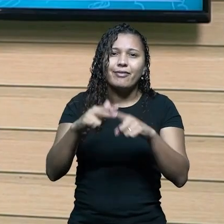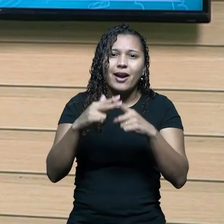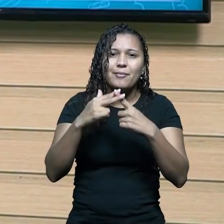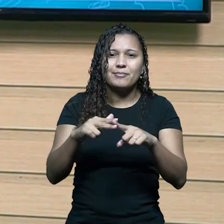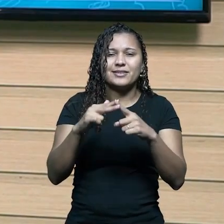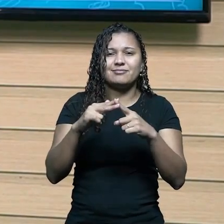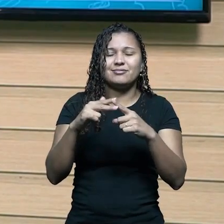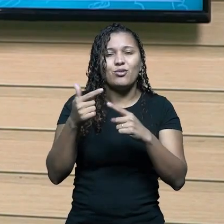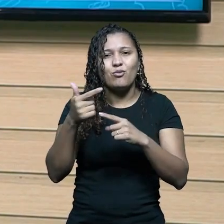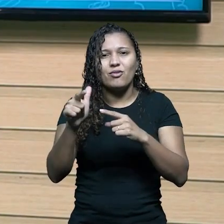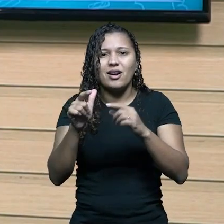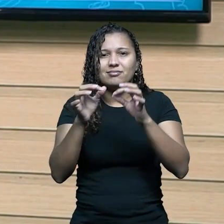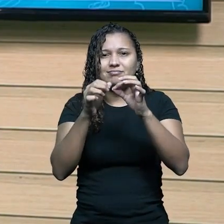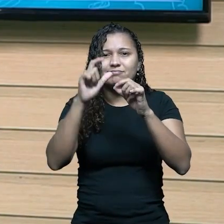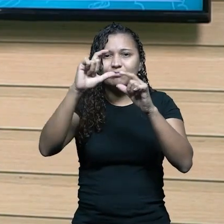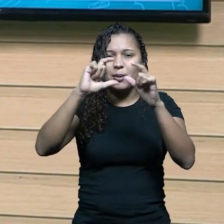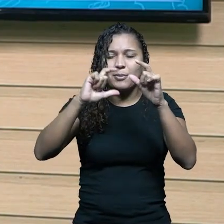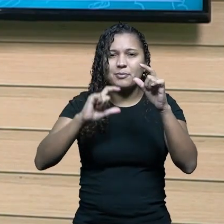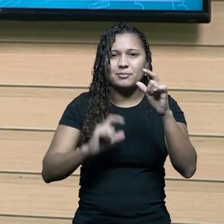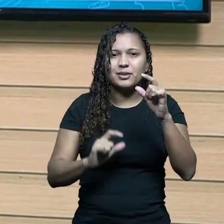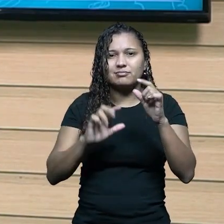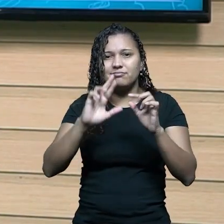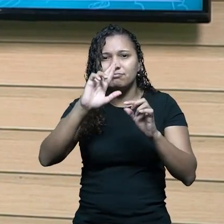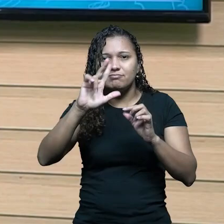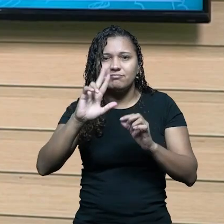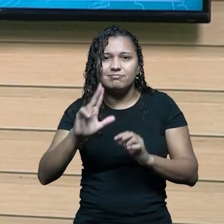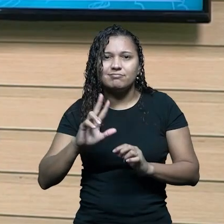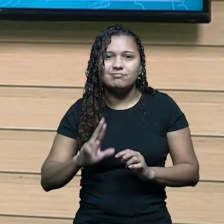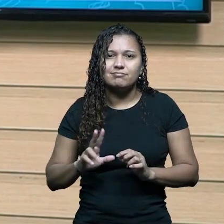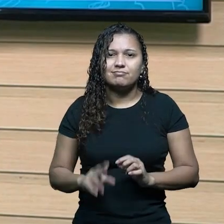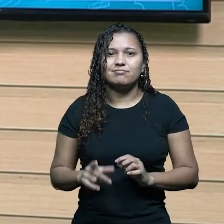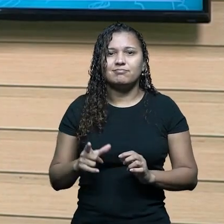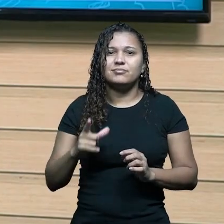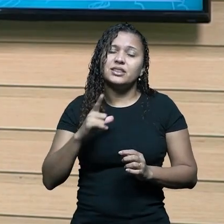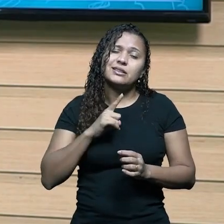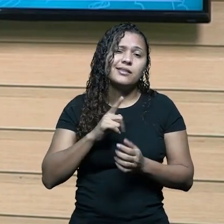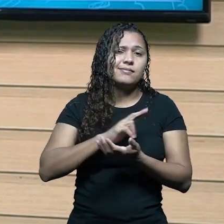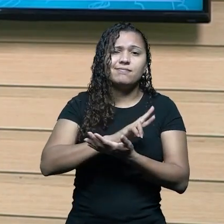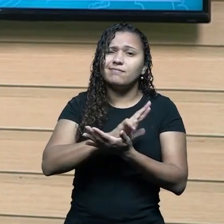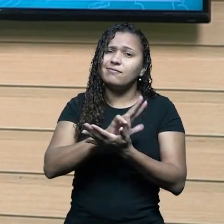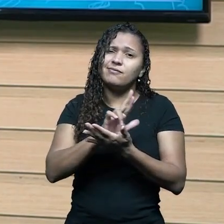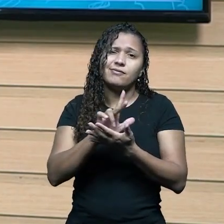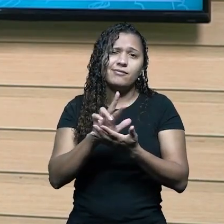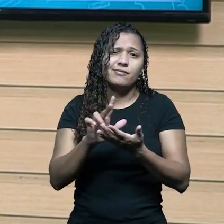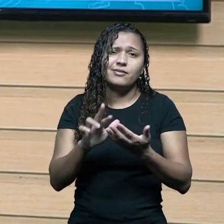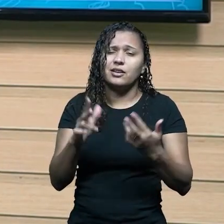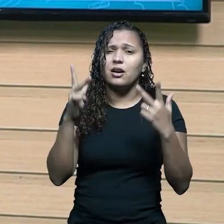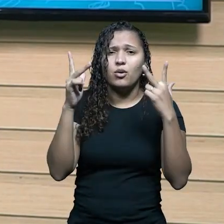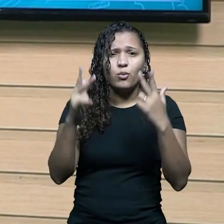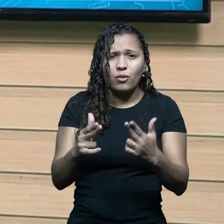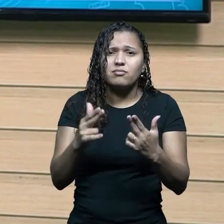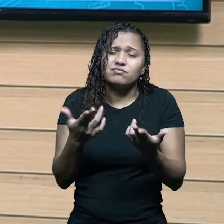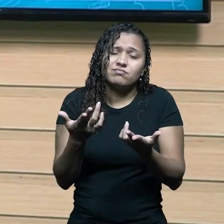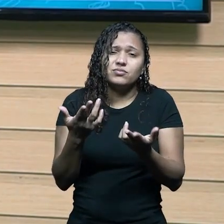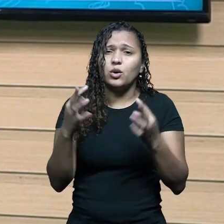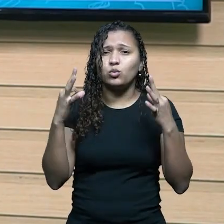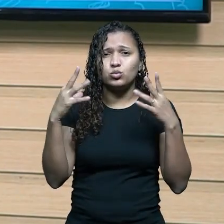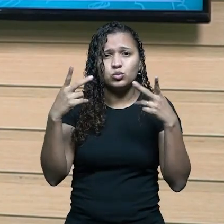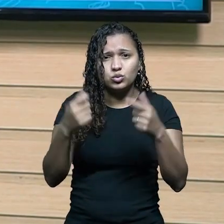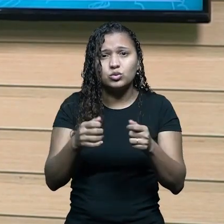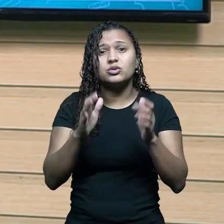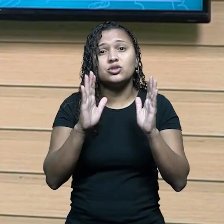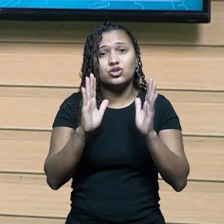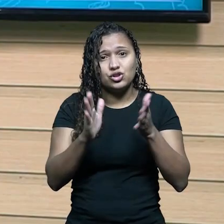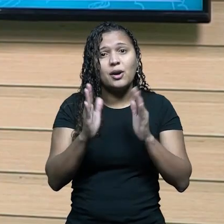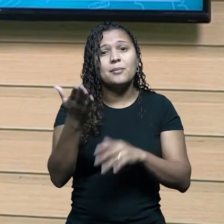ferramentas, muitas das vezes diferentes caminhos para uma mesma ferramenta. Então tudo